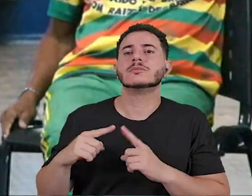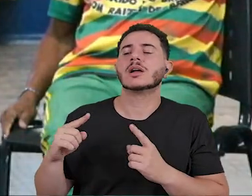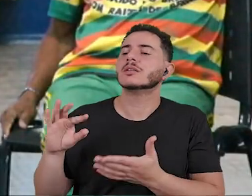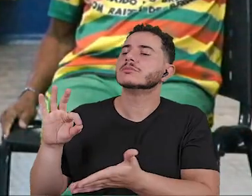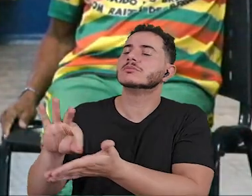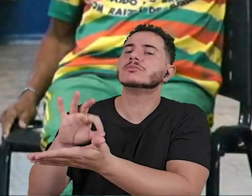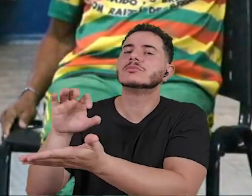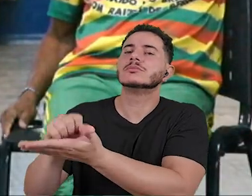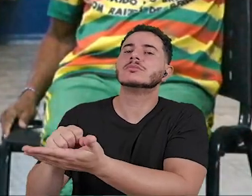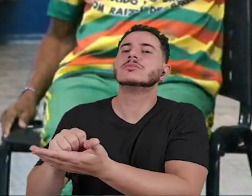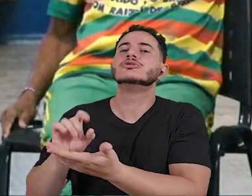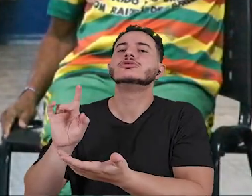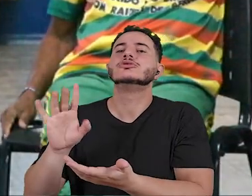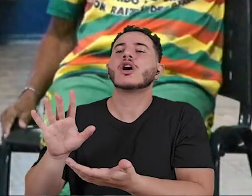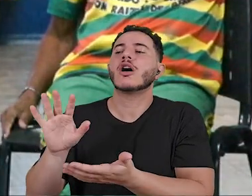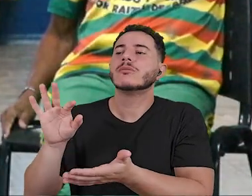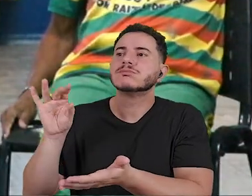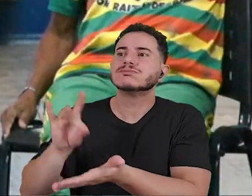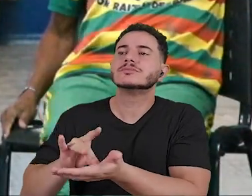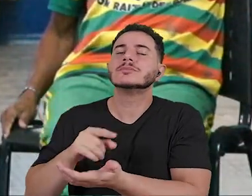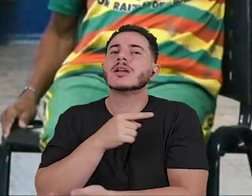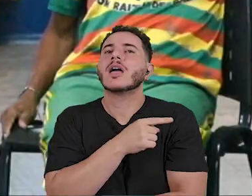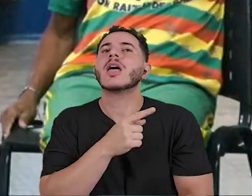que idade eu tenho?